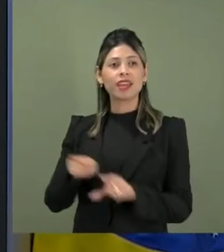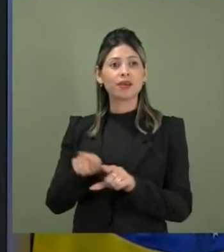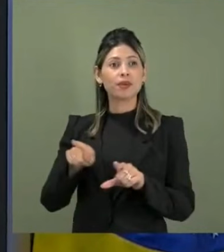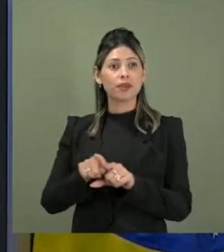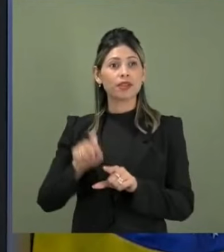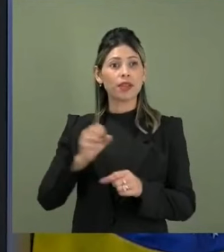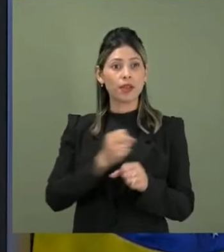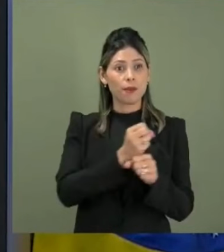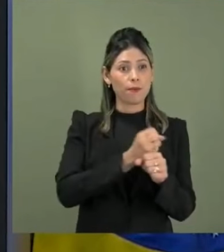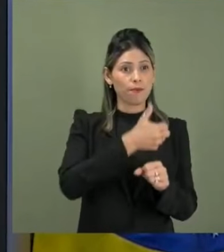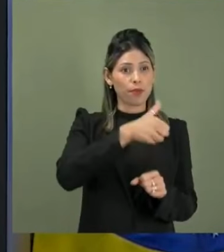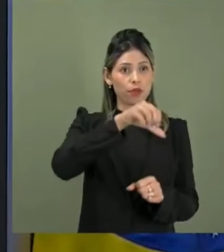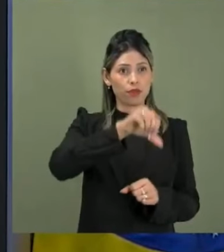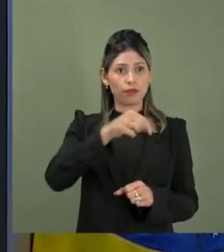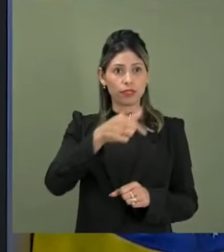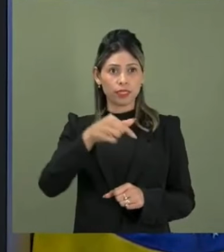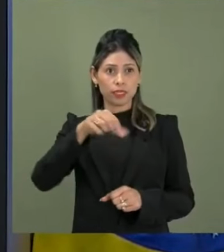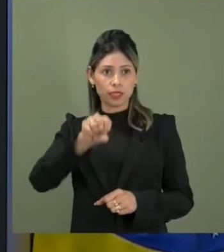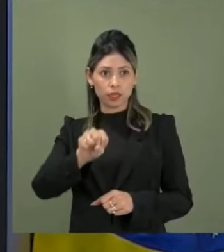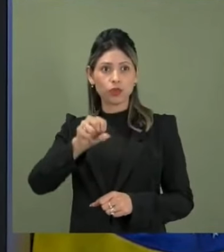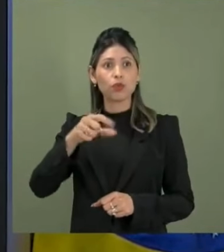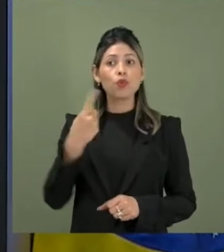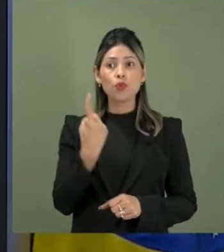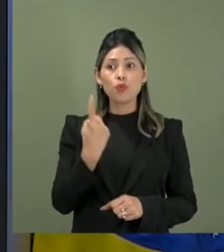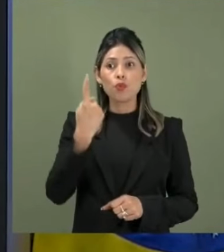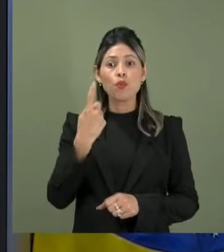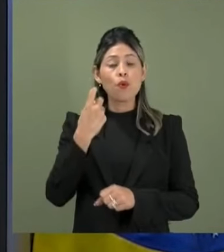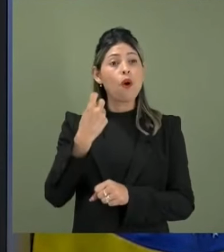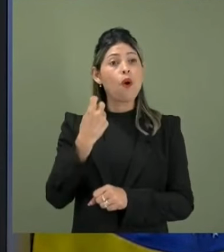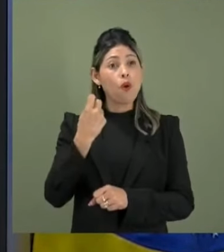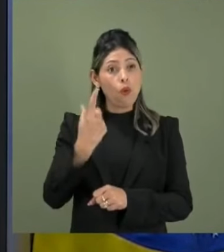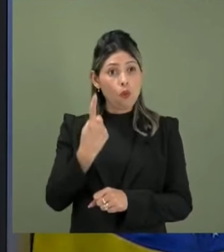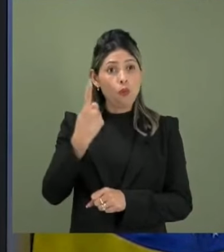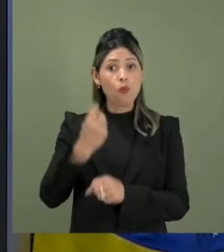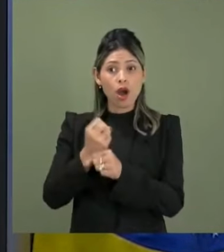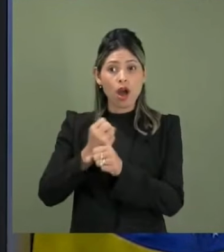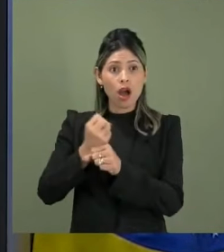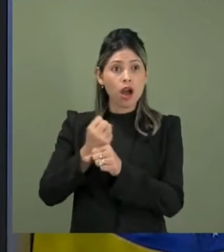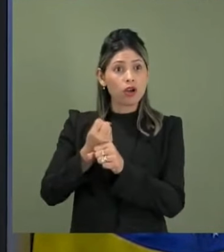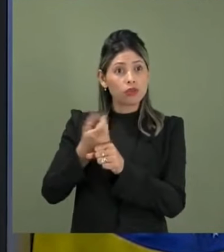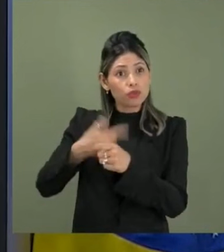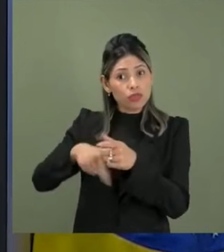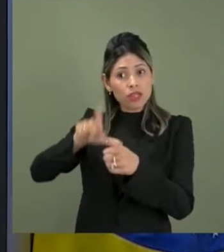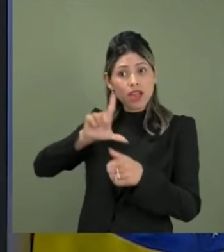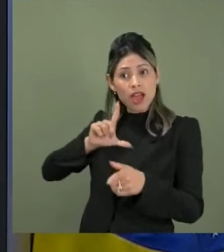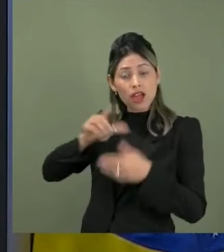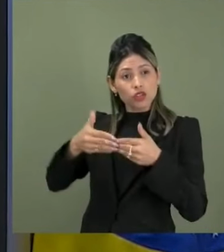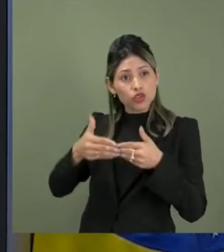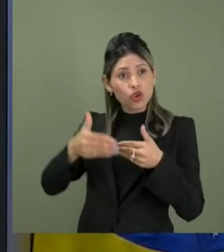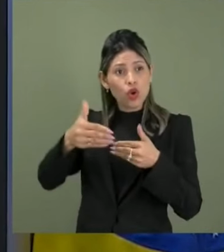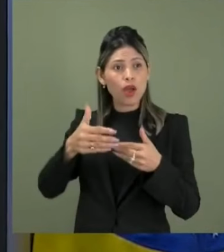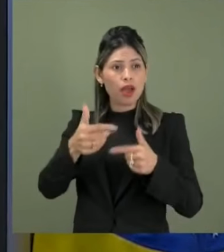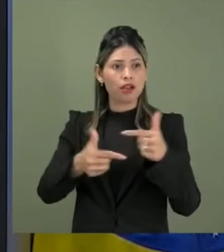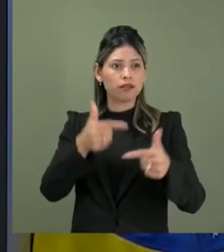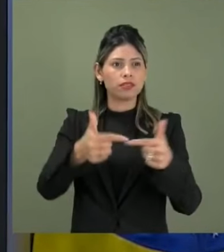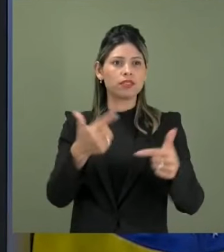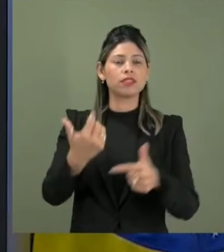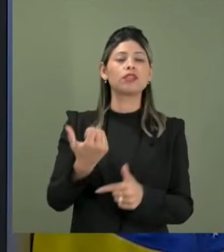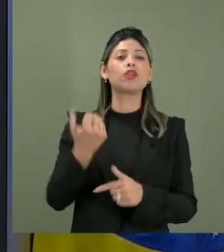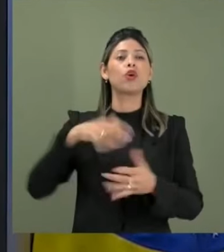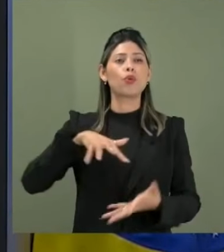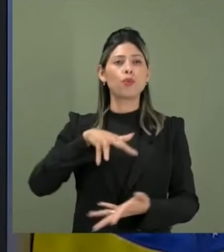em 1938, portanto, um ano antes do começo da Segunda Guerra Mundial.